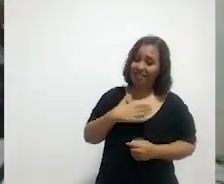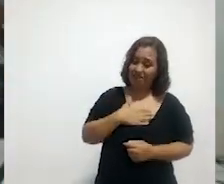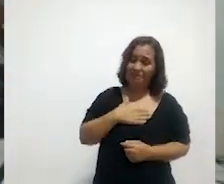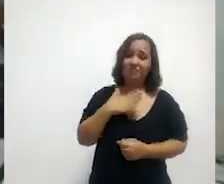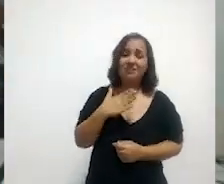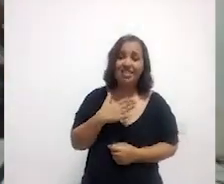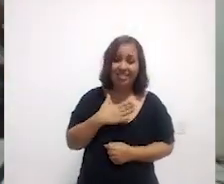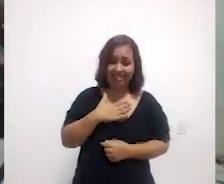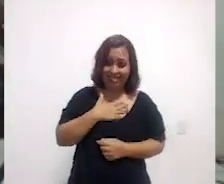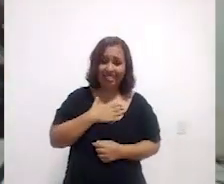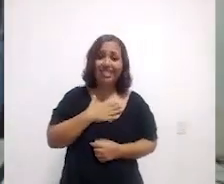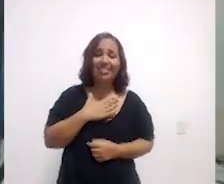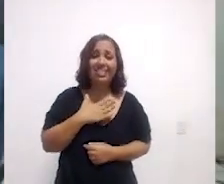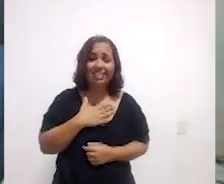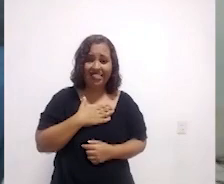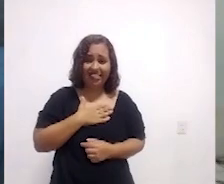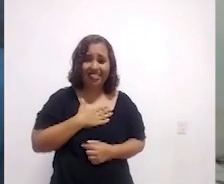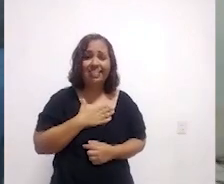em